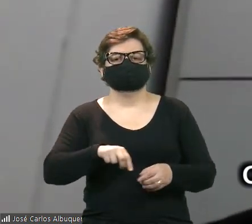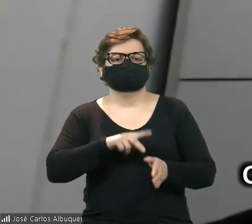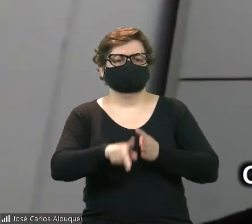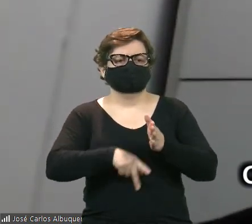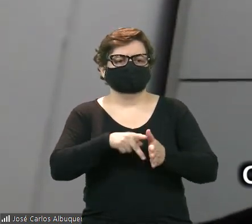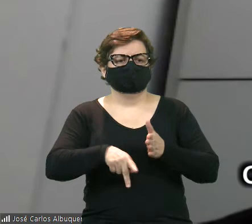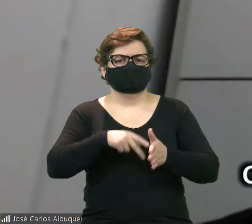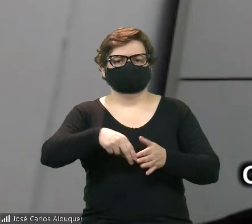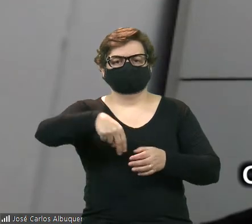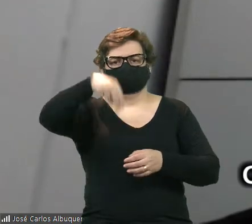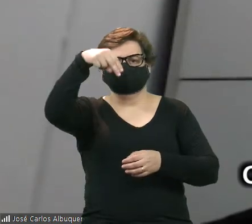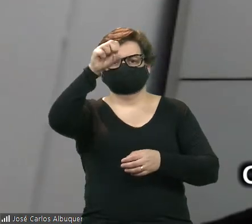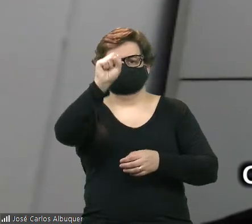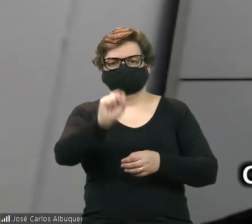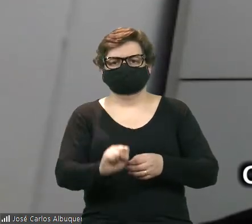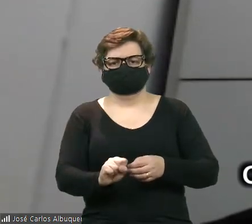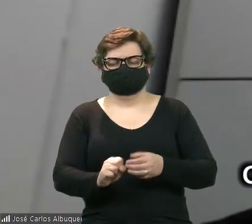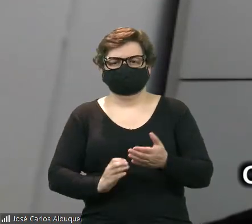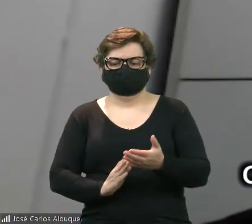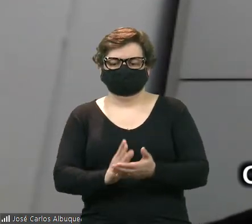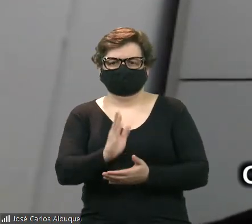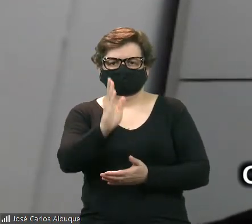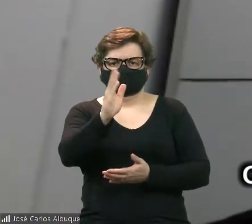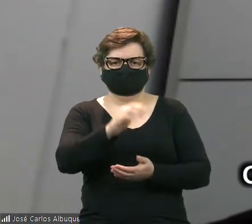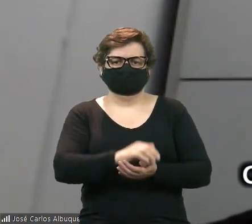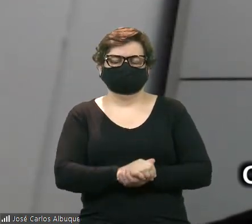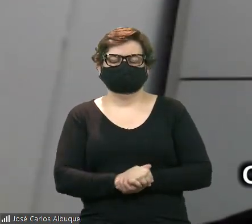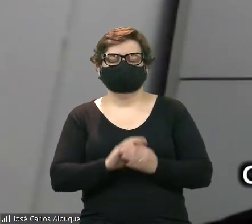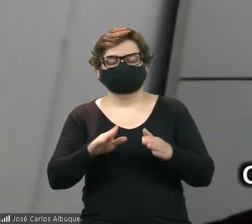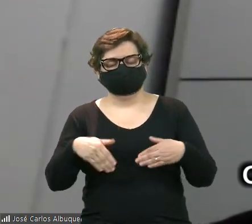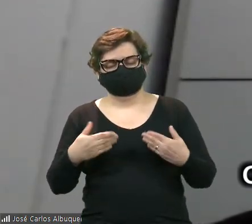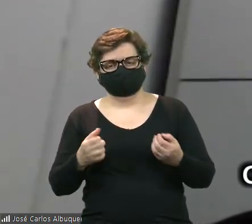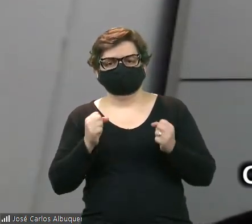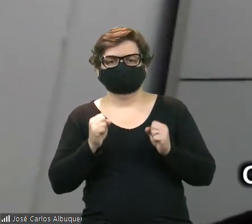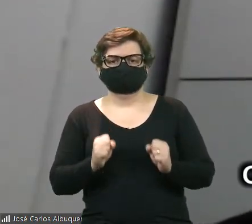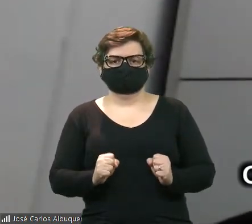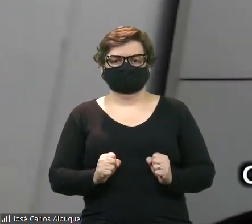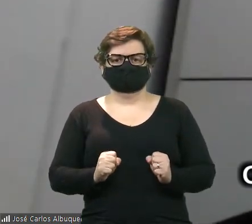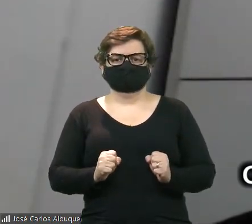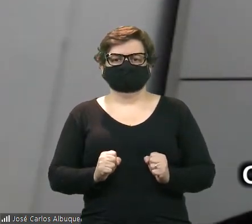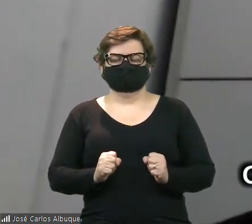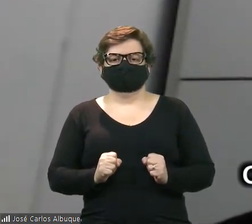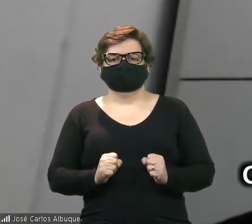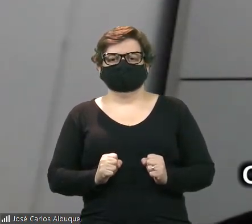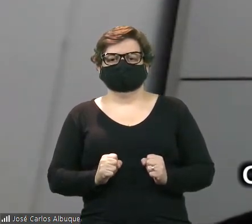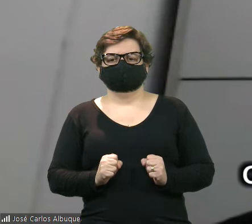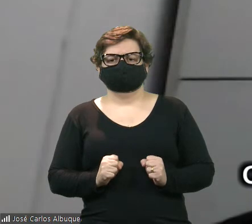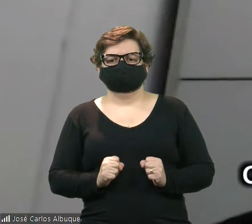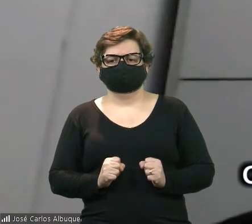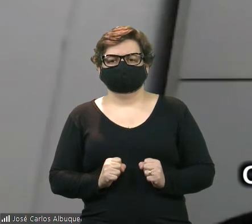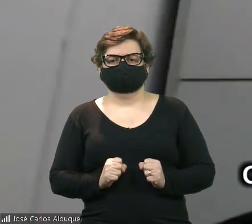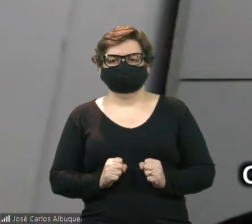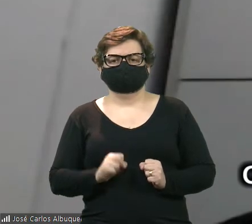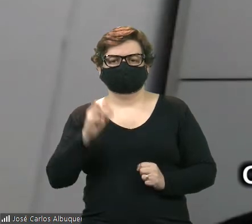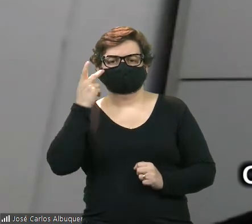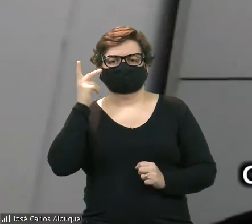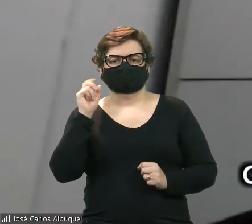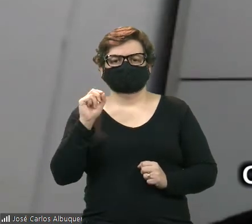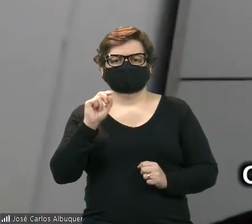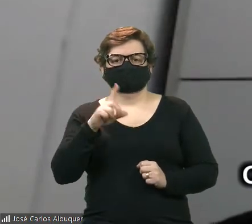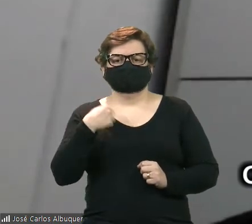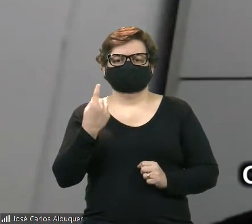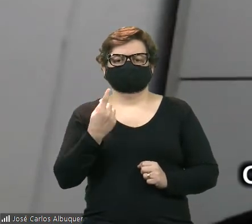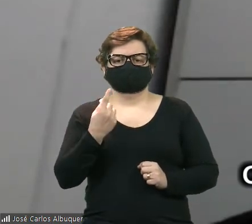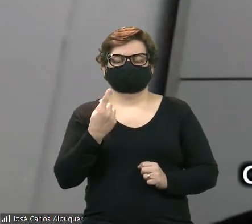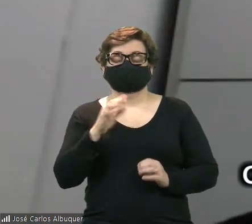sul. E vai possibilitar realmente, vereador João do Bar, para que